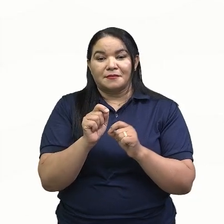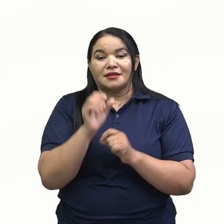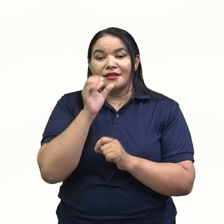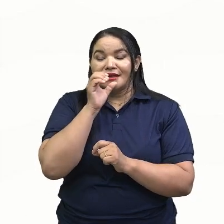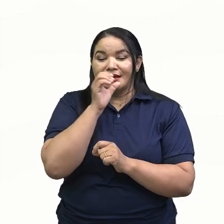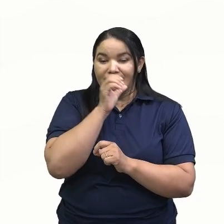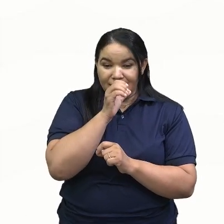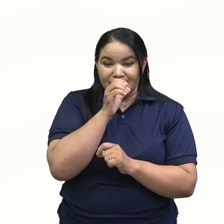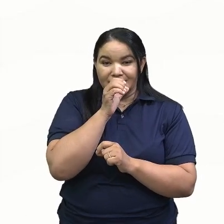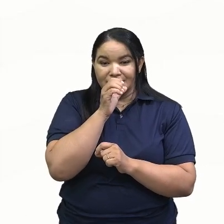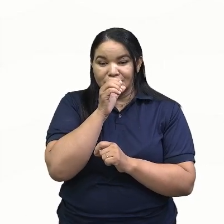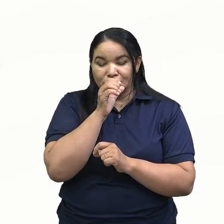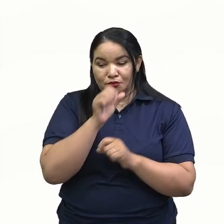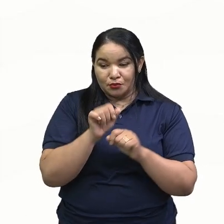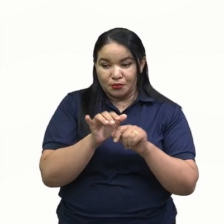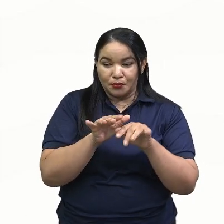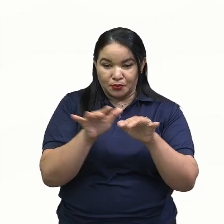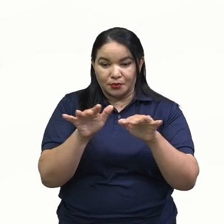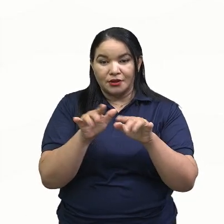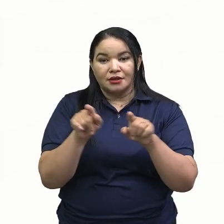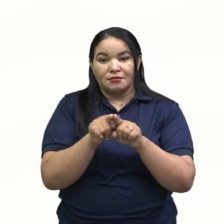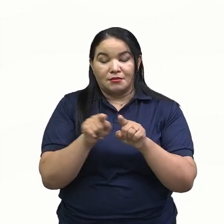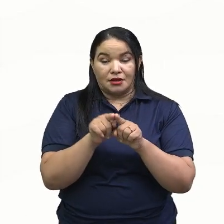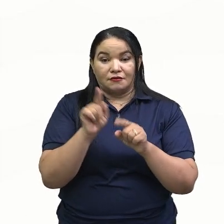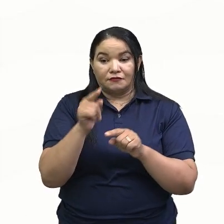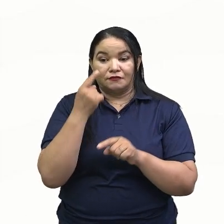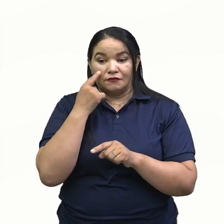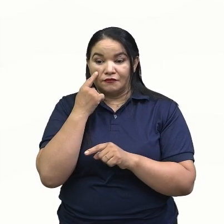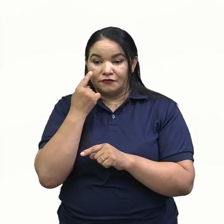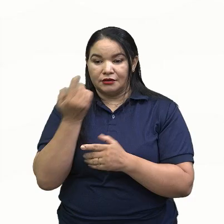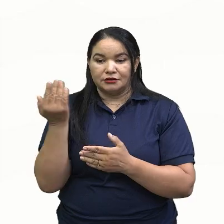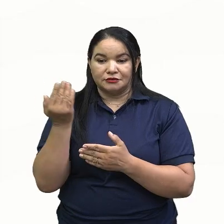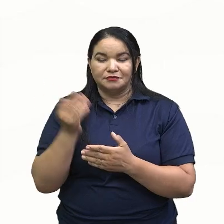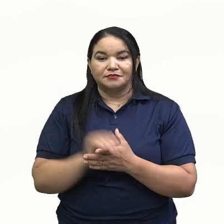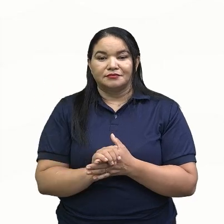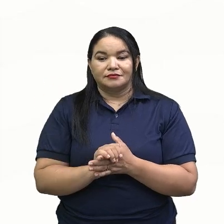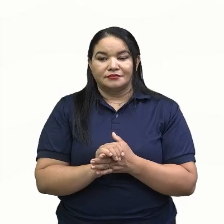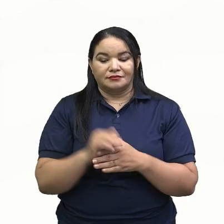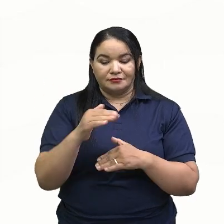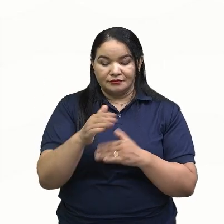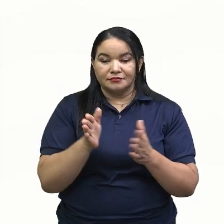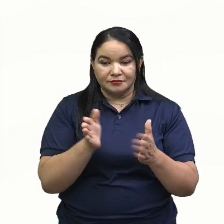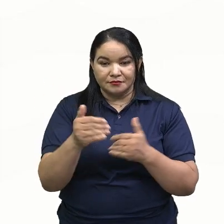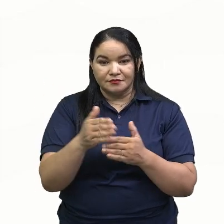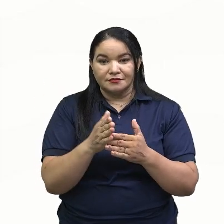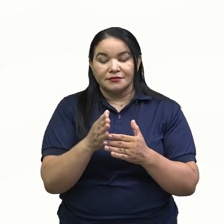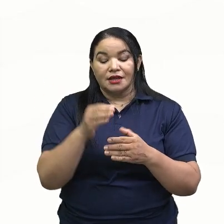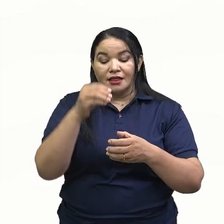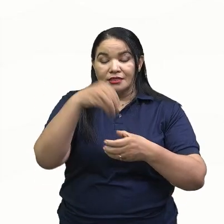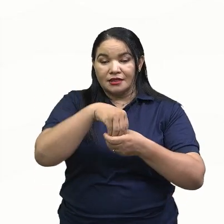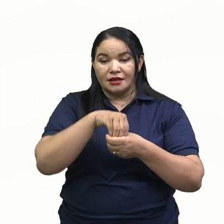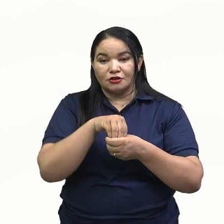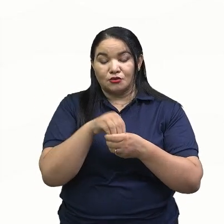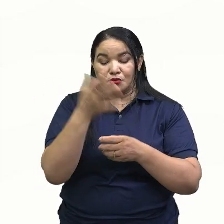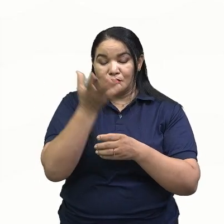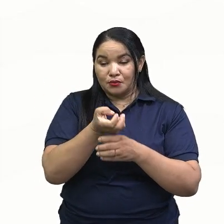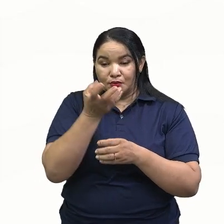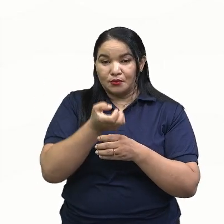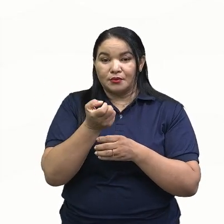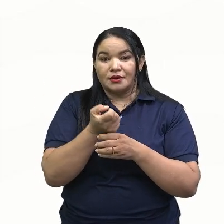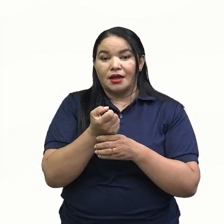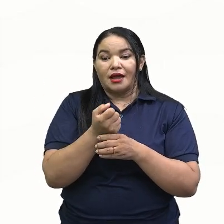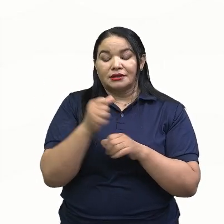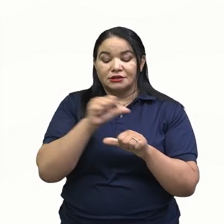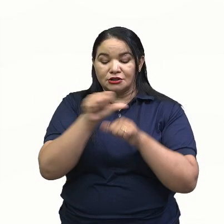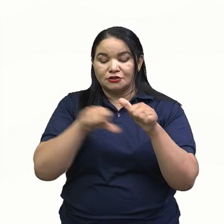aquecedores. Transformam energia elétrica em calor, pois eles aquecem